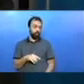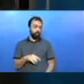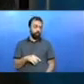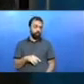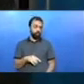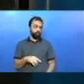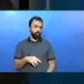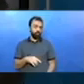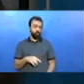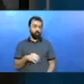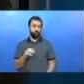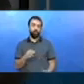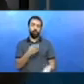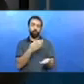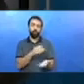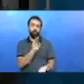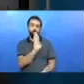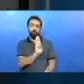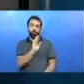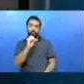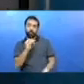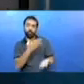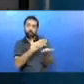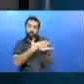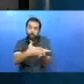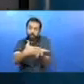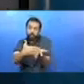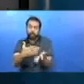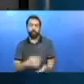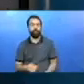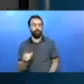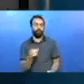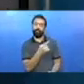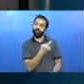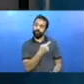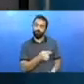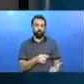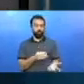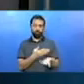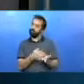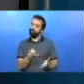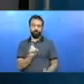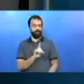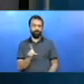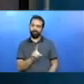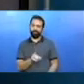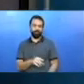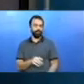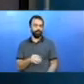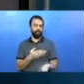Boneco. O bo é a primeira parte da palavra. Aqui começa com bo? Não, começa com S com A. S com A forma